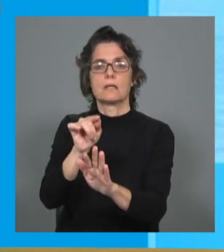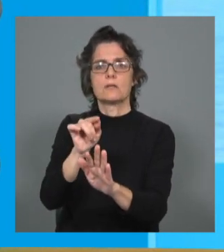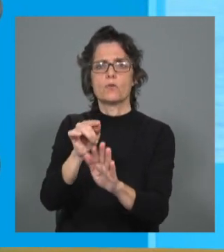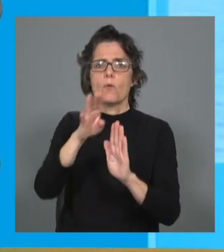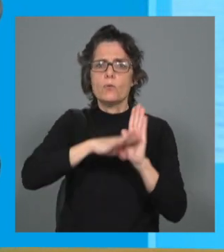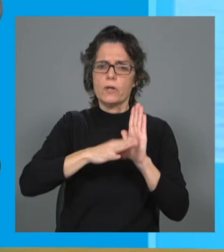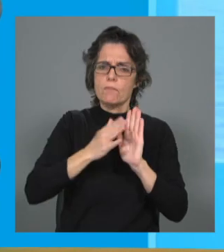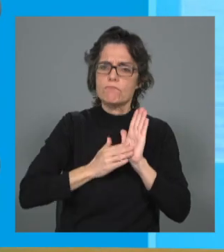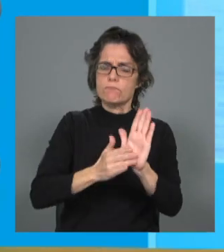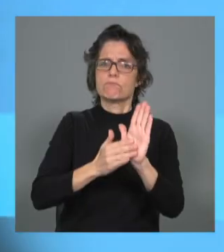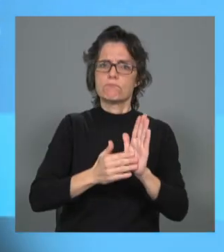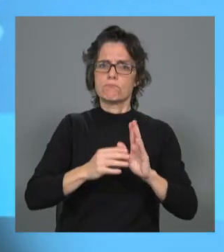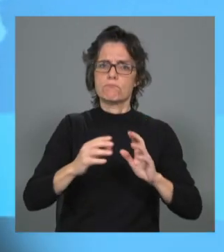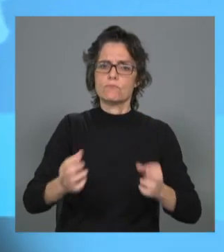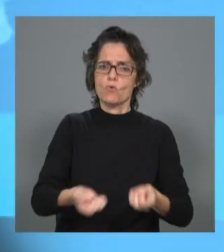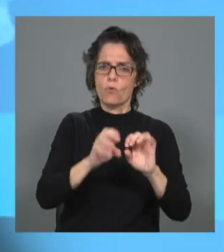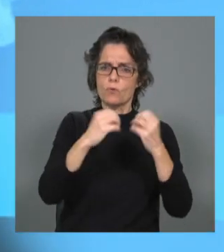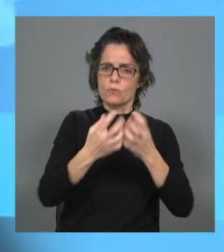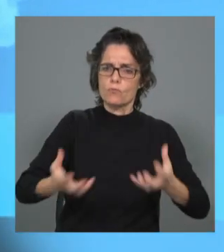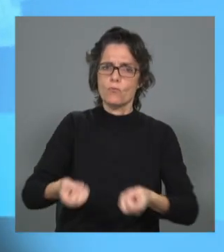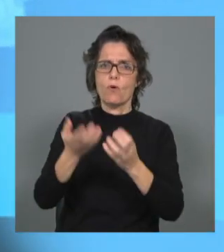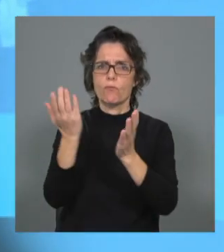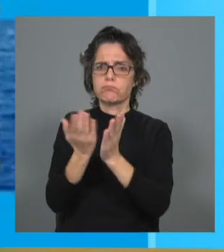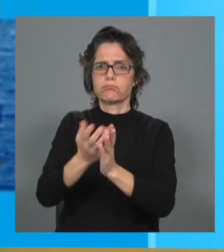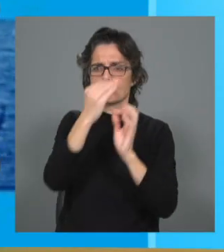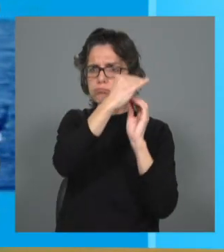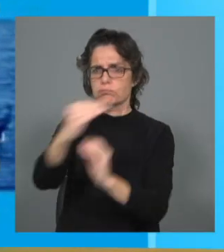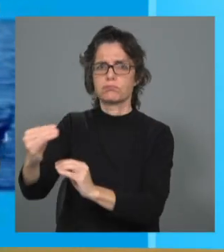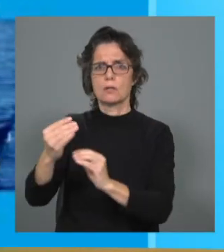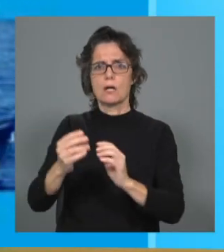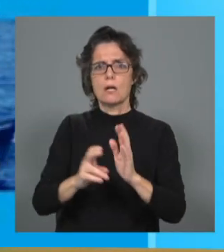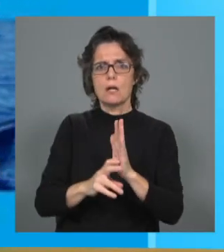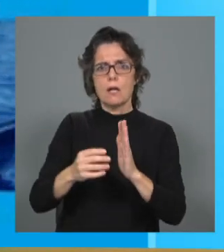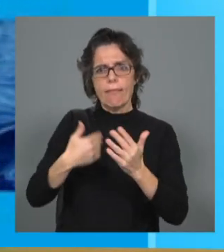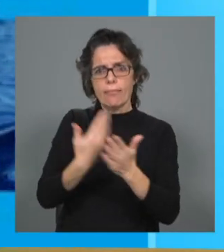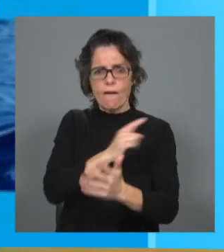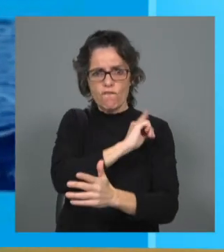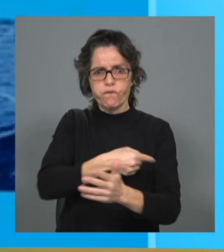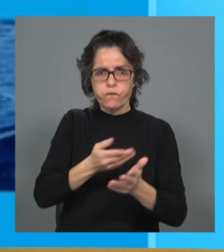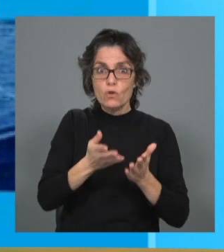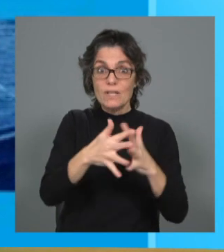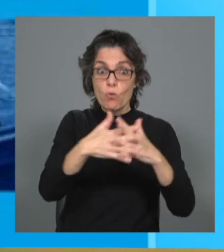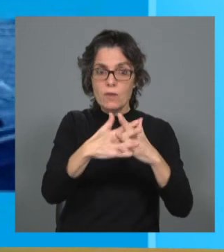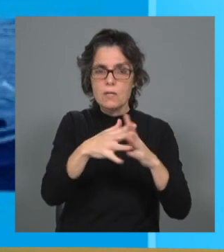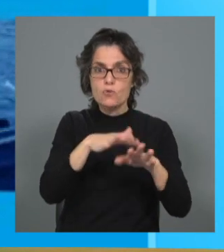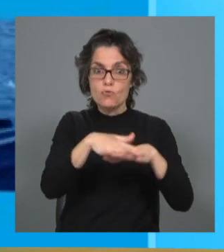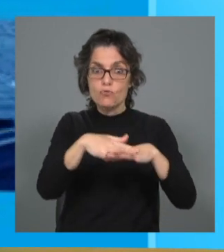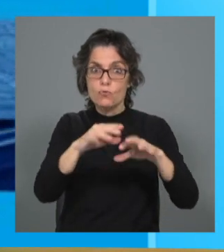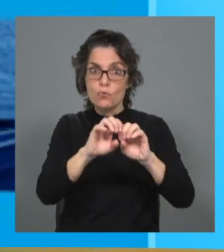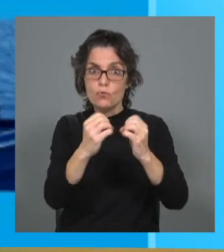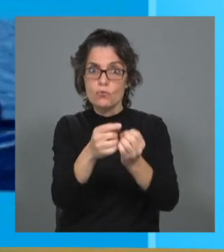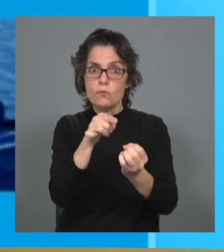recuperação, de escolaridade, de emprego, porque sem escola e sem emprego, no tecido social que nós temos cá em